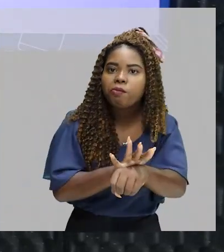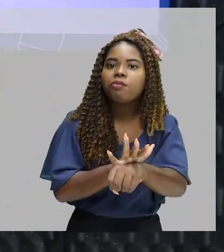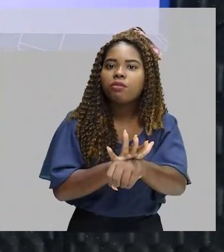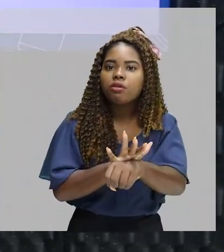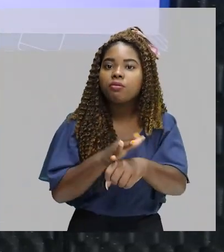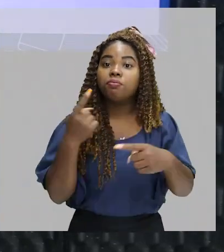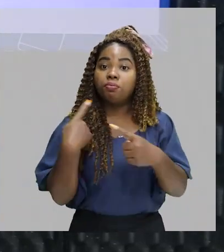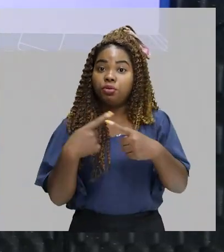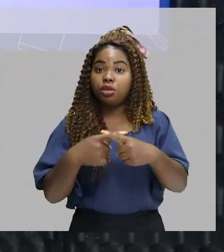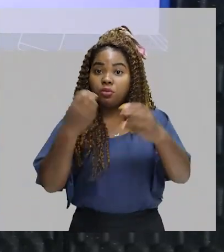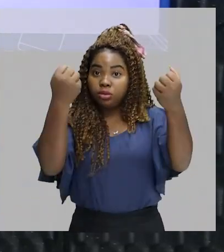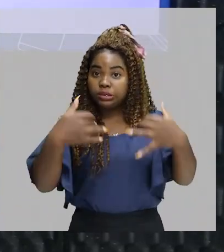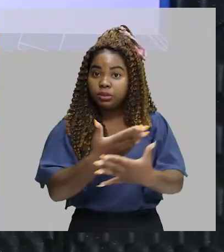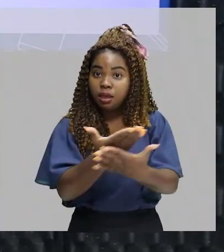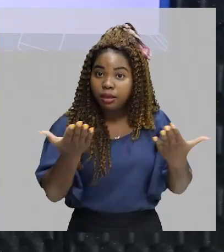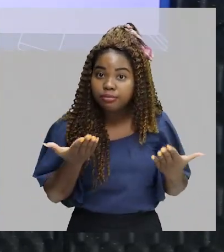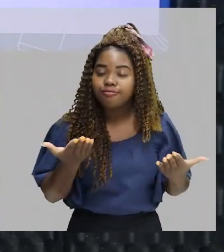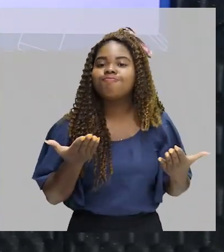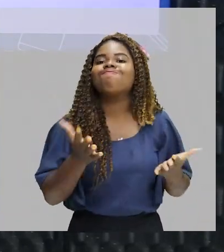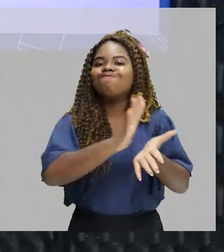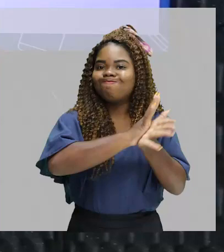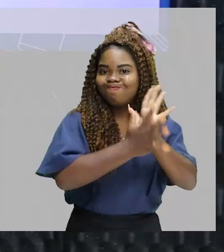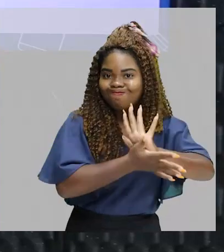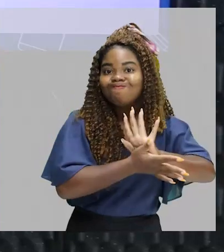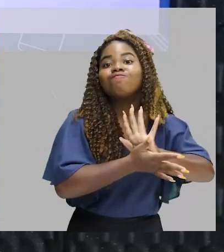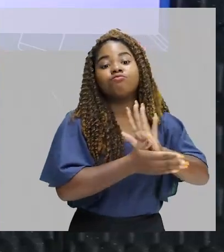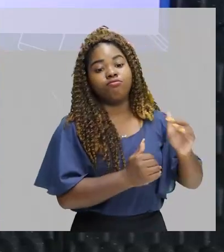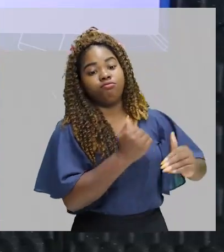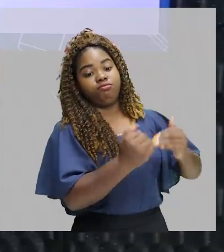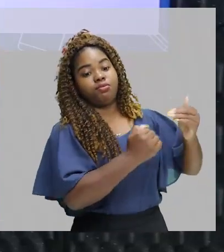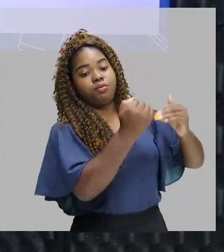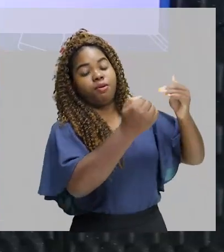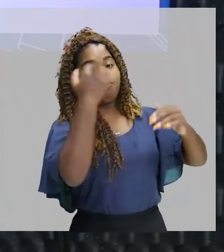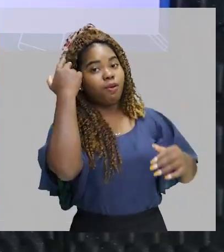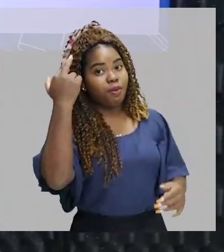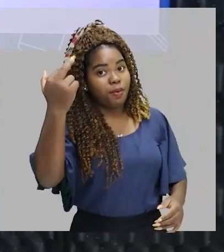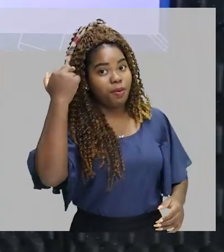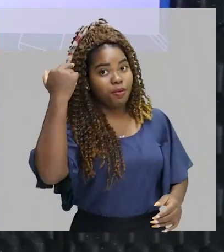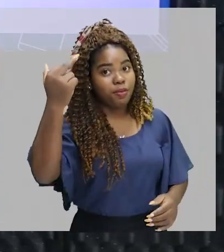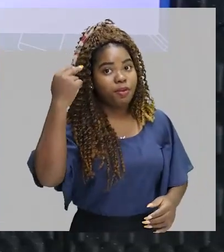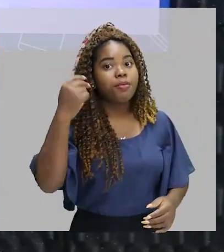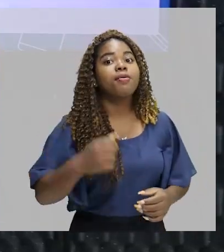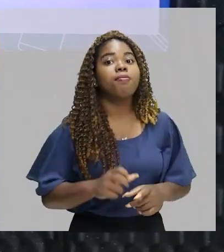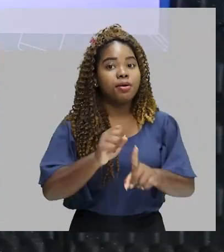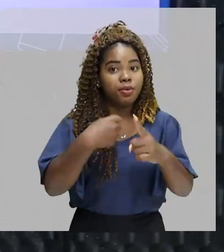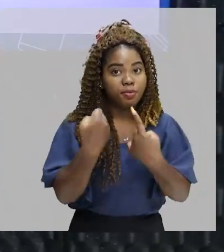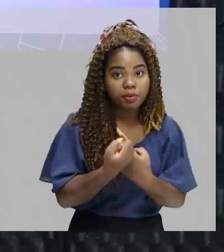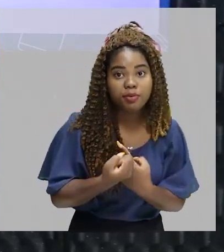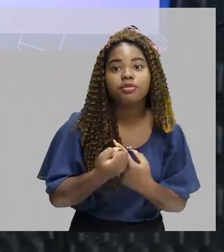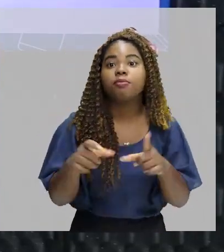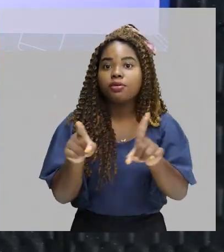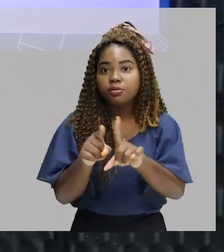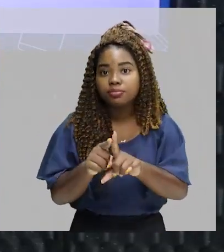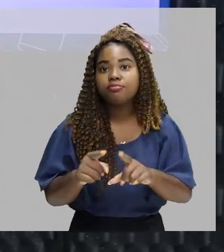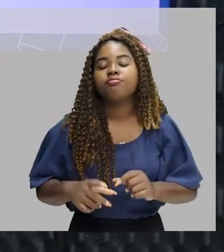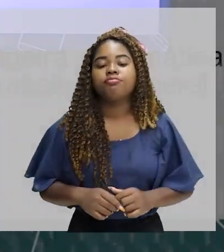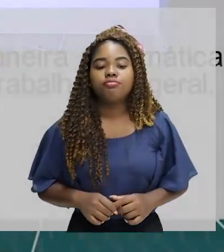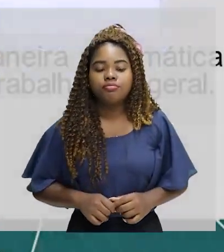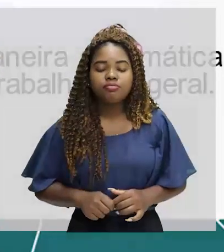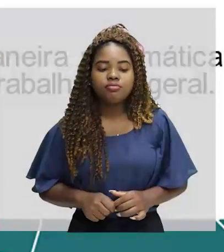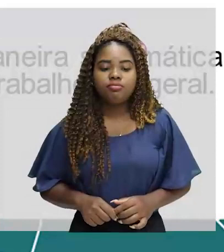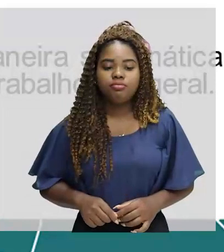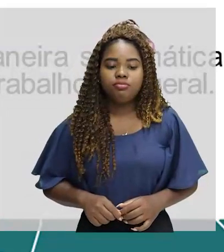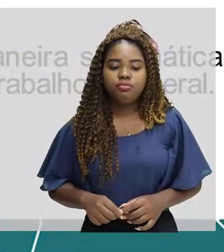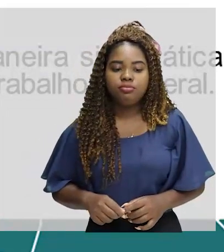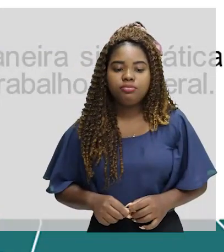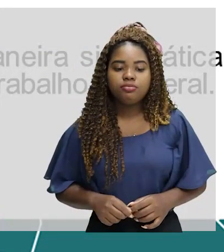porque, como eu te falei, os preconceitos são construídos historicamente e socialmente também, certo?